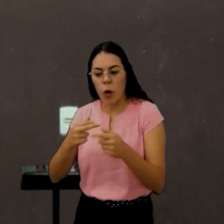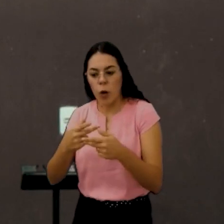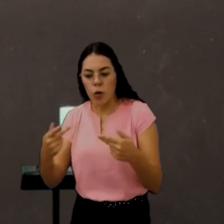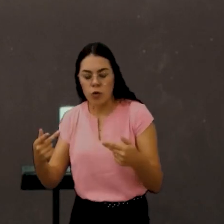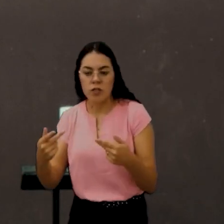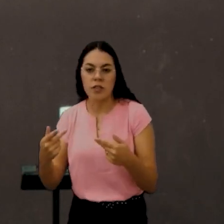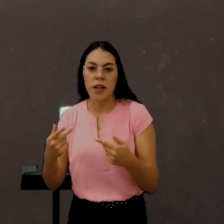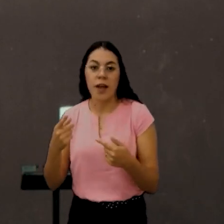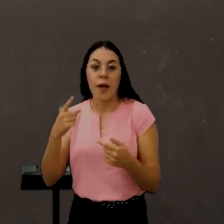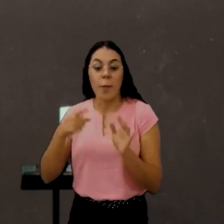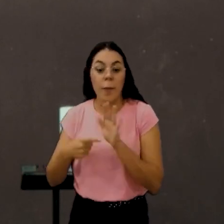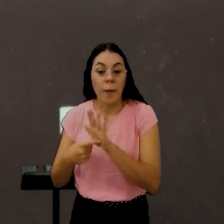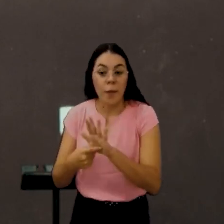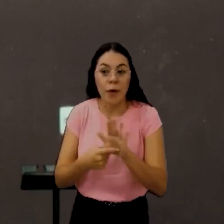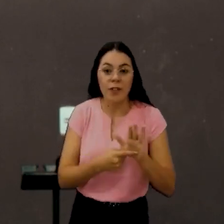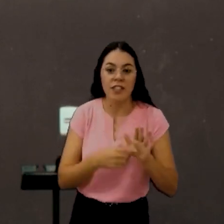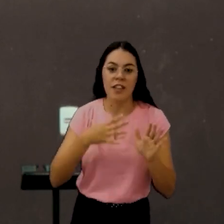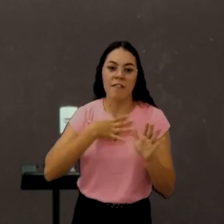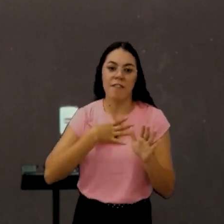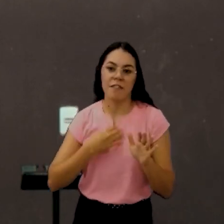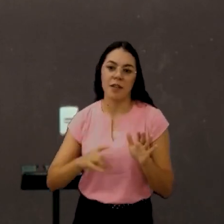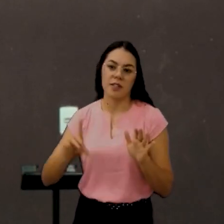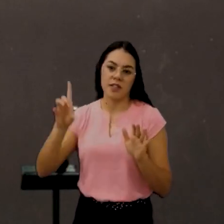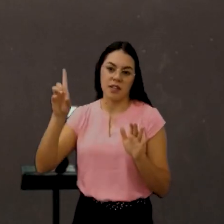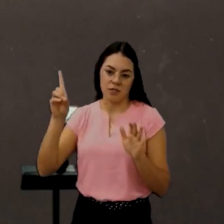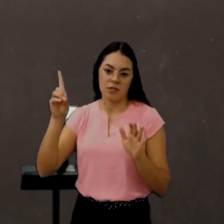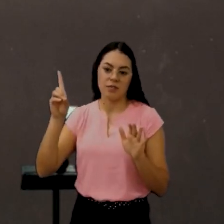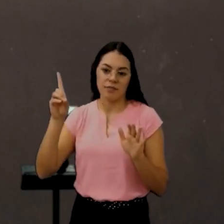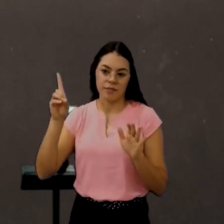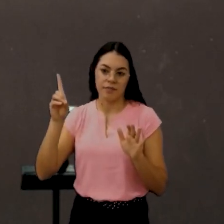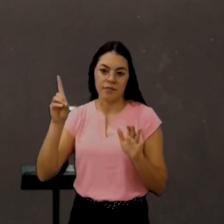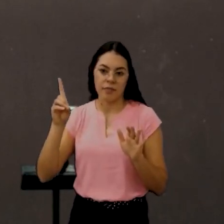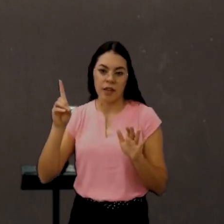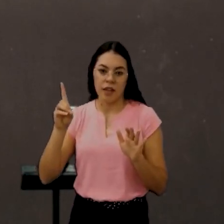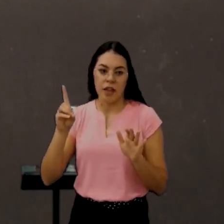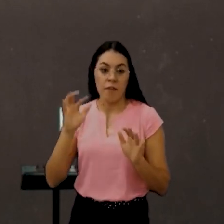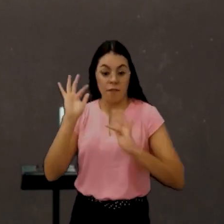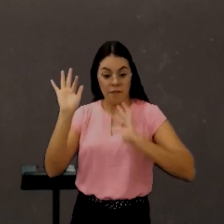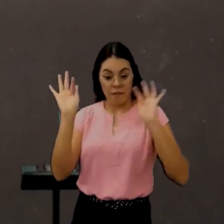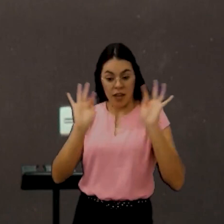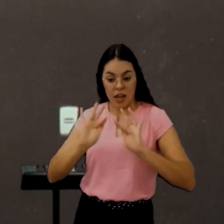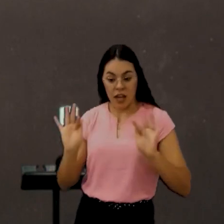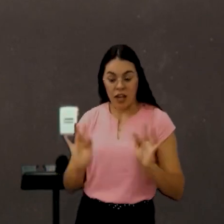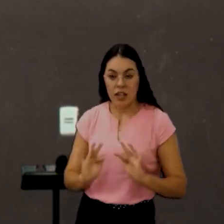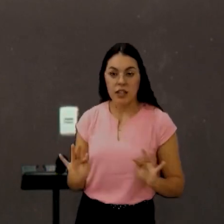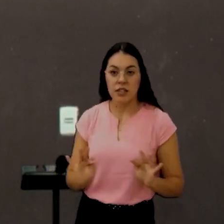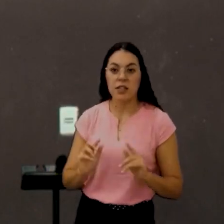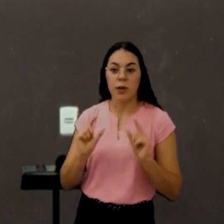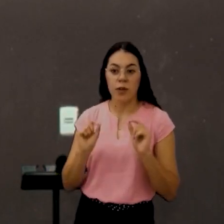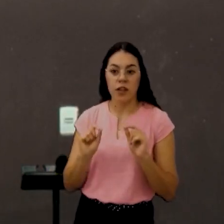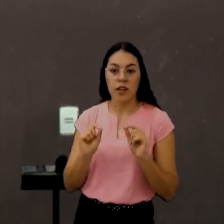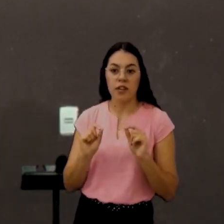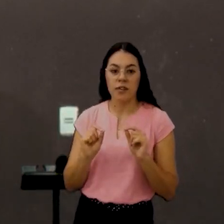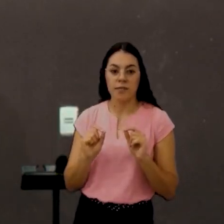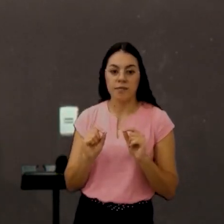porque é sinal de que ele é filho de Deus. Bem-aventurado